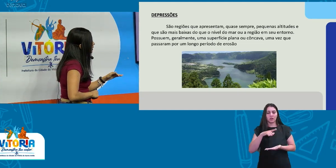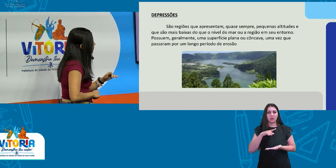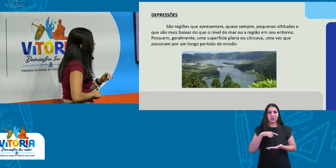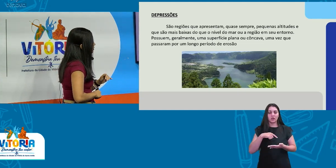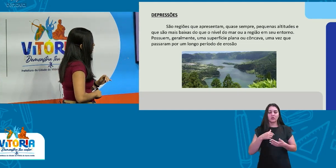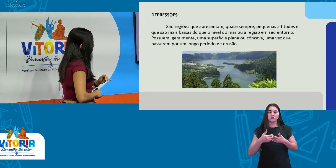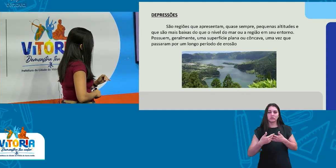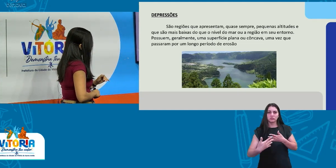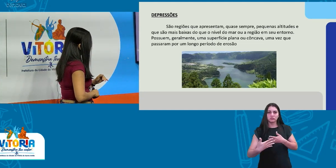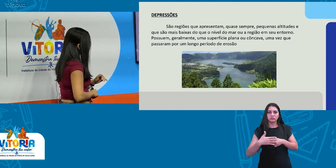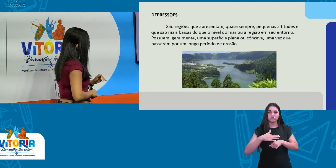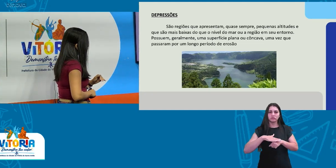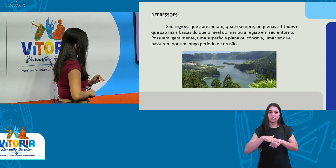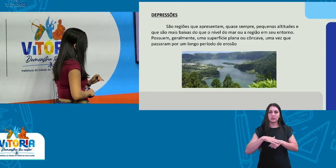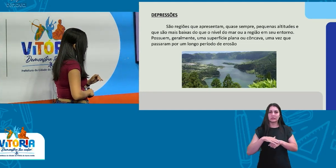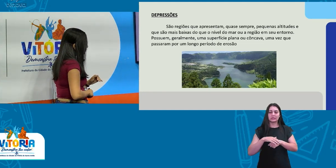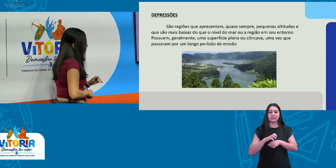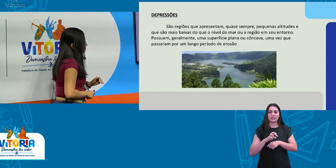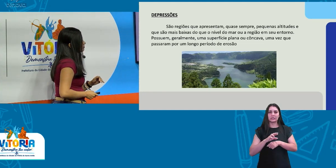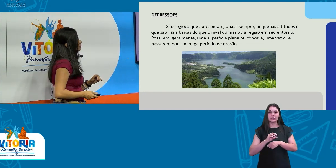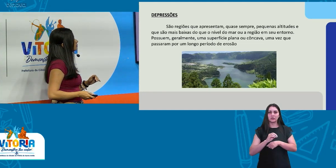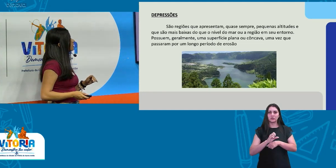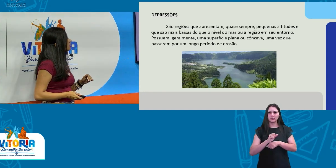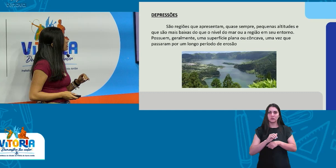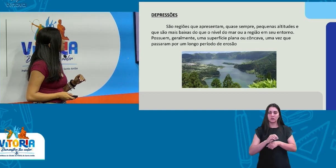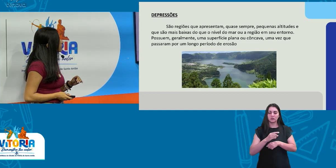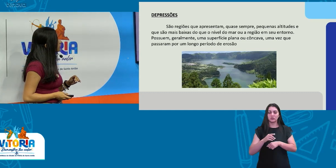longo período de erosão, certo?